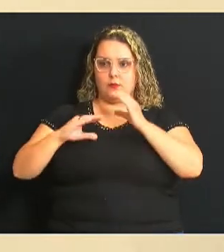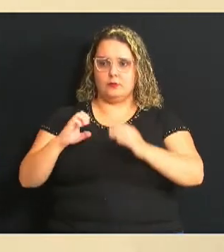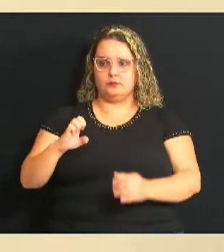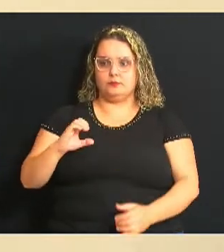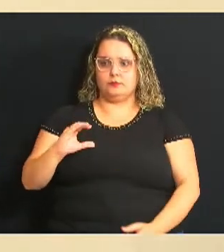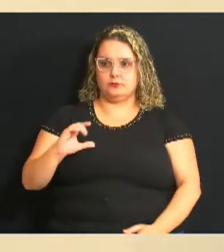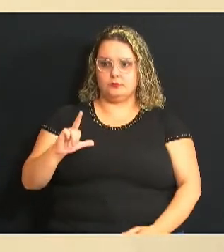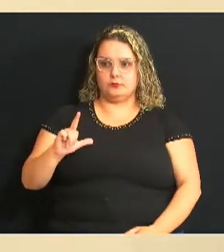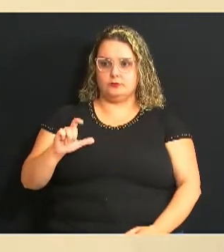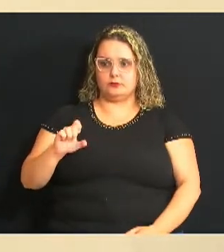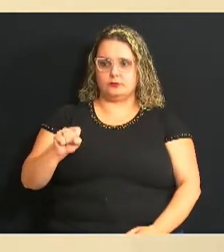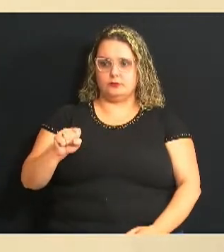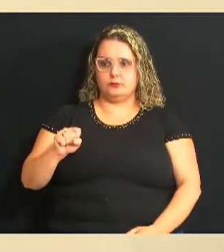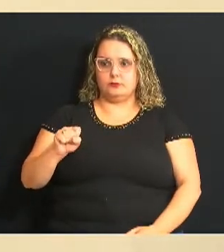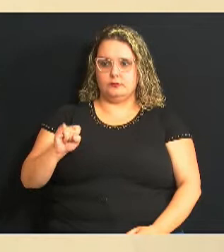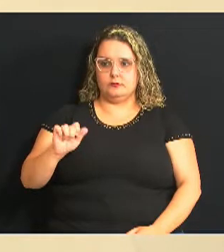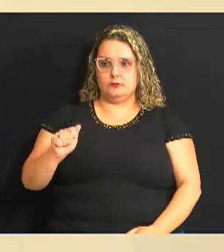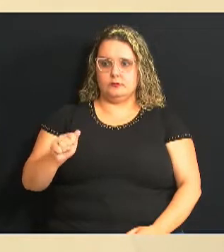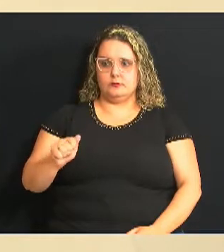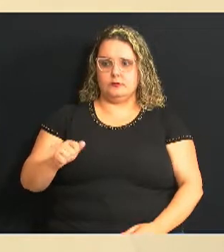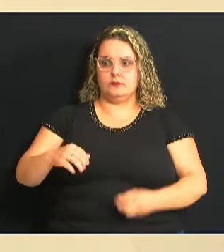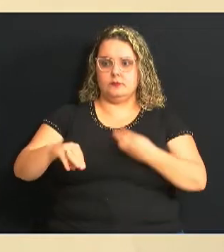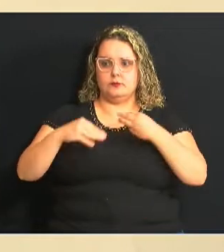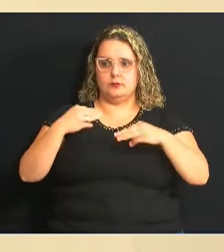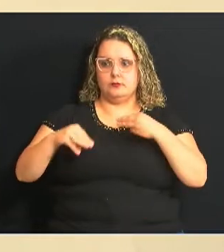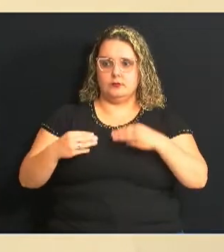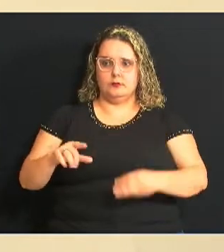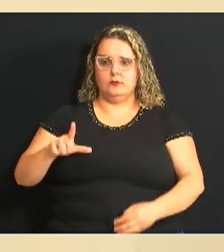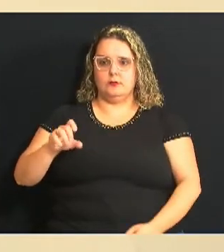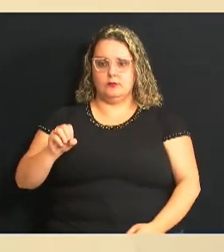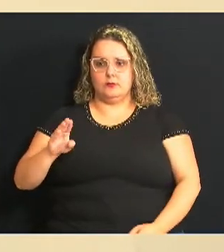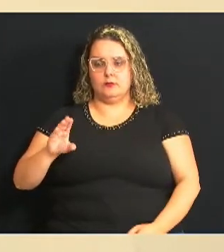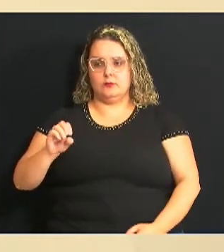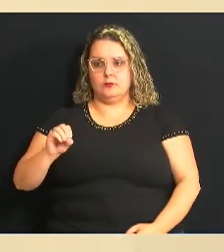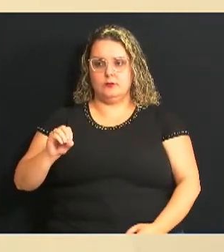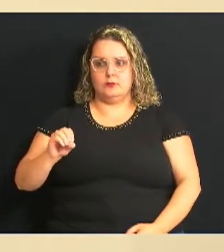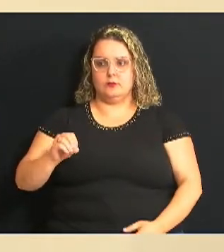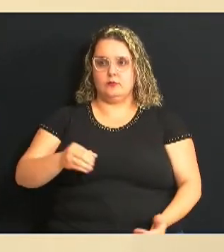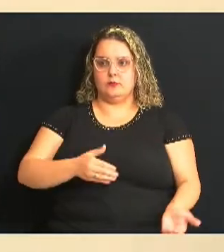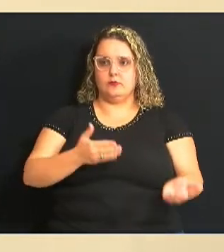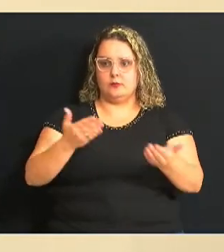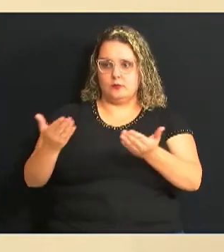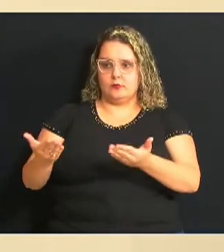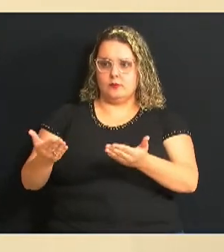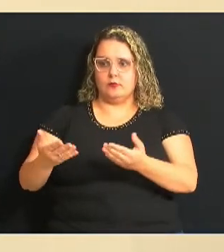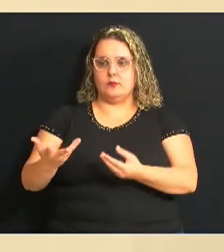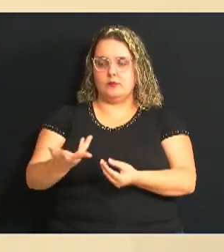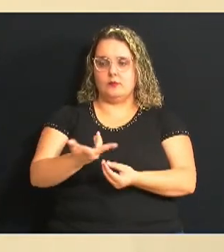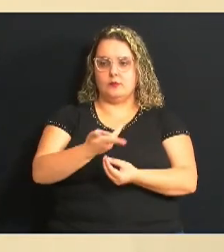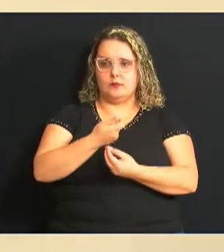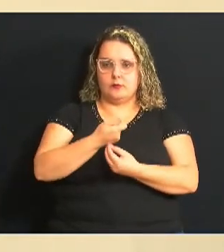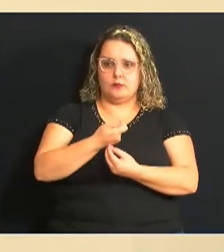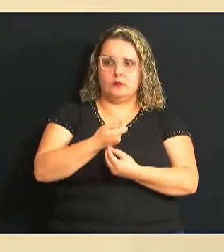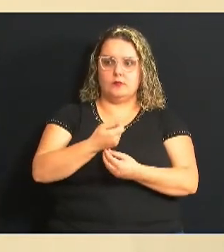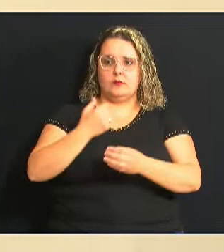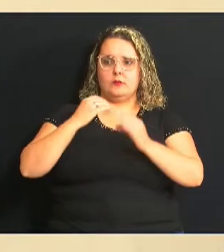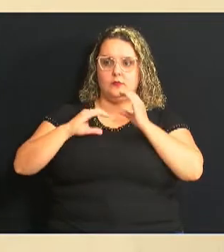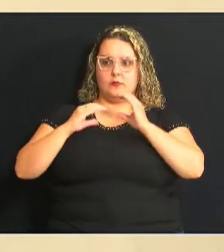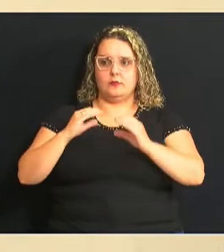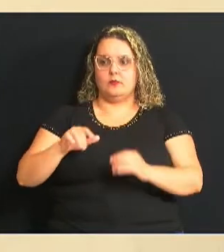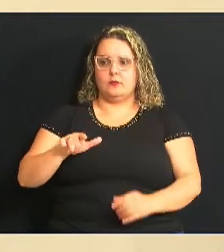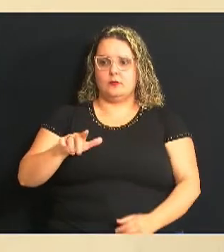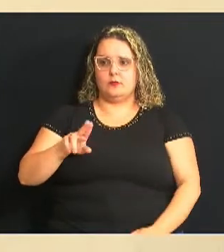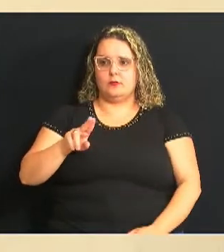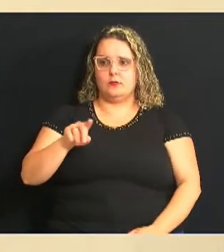pelo maestro Adonel Ribeiro Lobo, realizará uma apresentação artística com a canção Luz Divina,